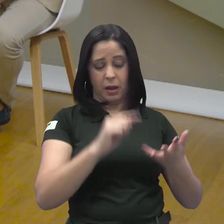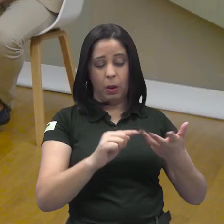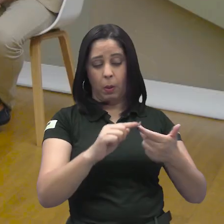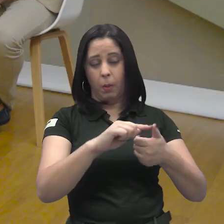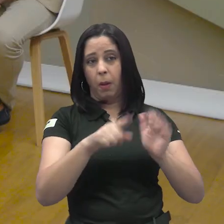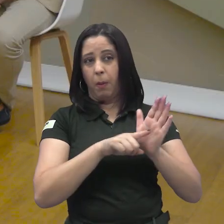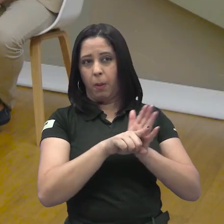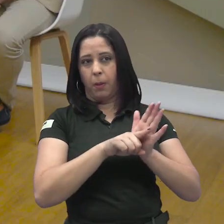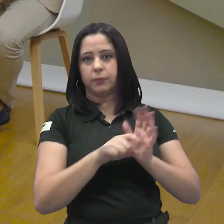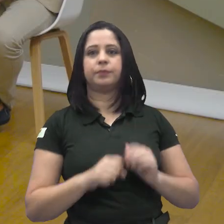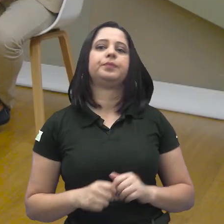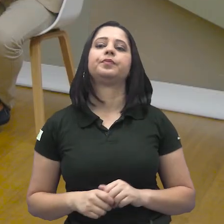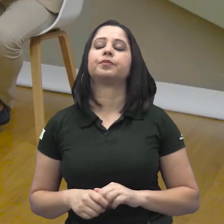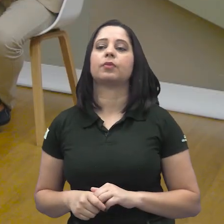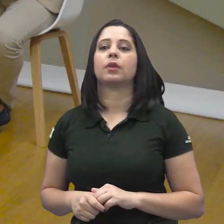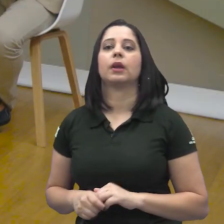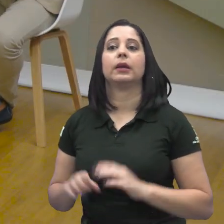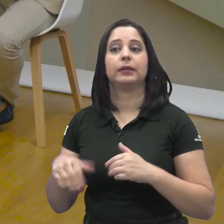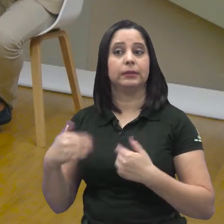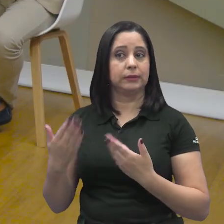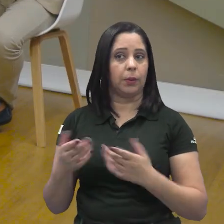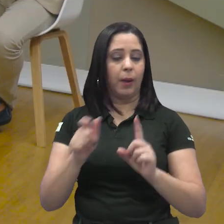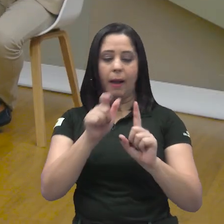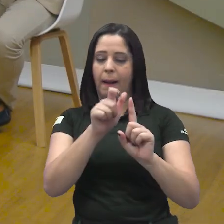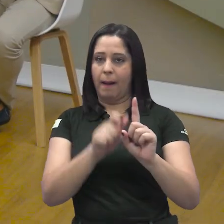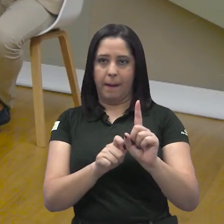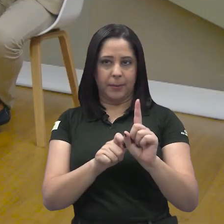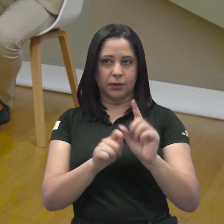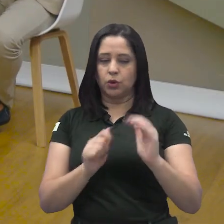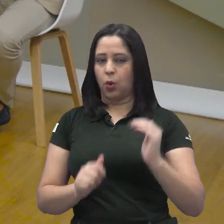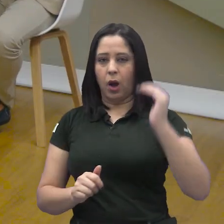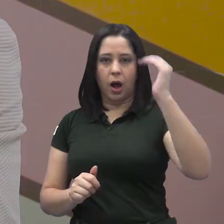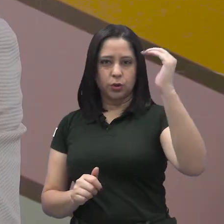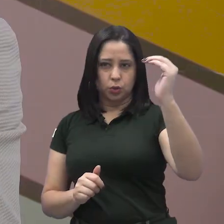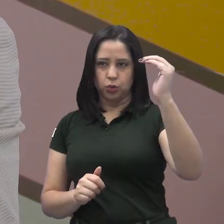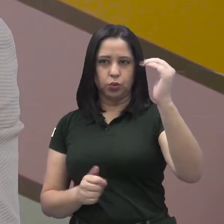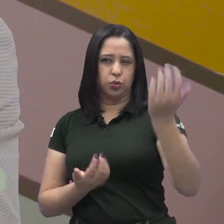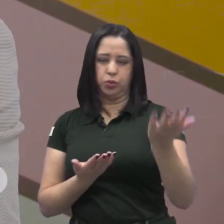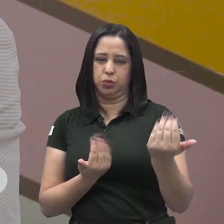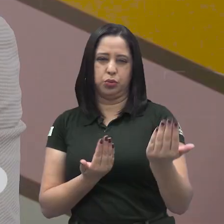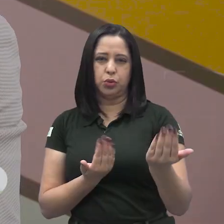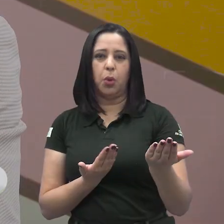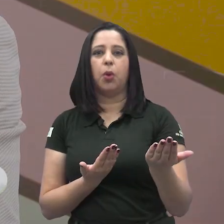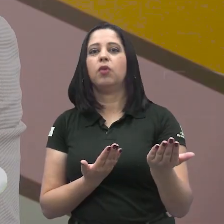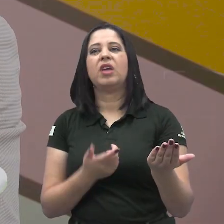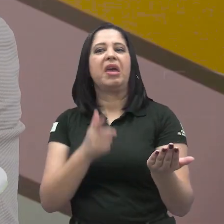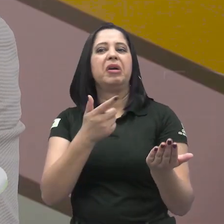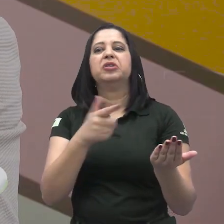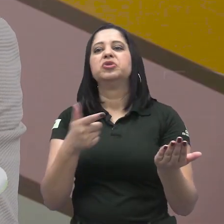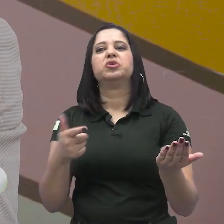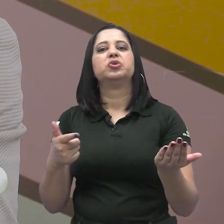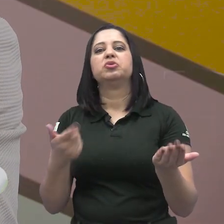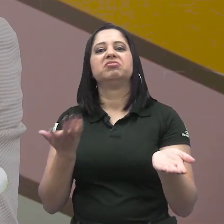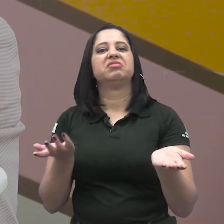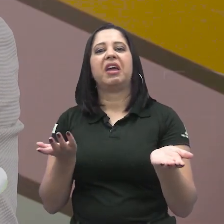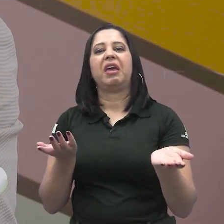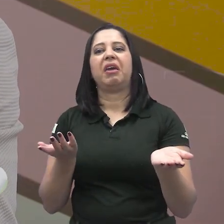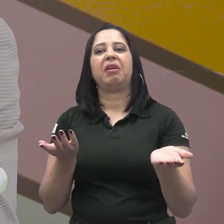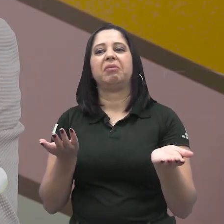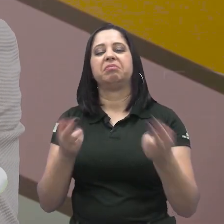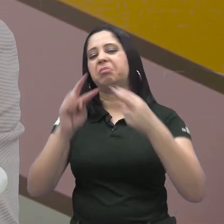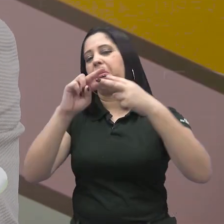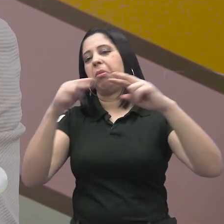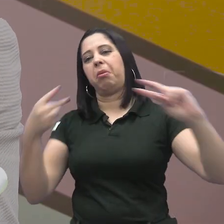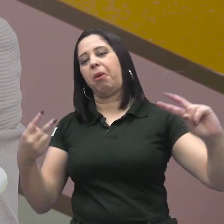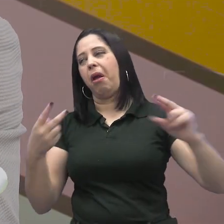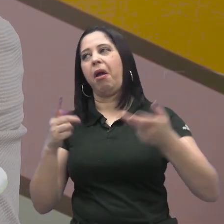são necessários. Uma pessoa que, a princípio, um adulto jovem, até um jovem que não tem absolutamente nenhum histórico